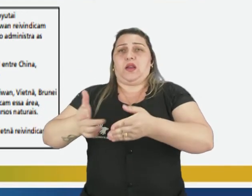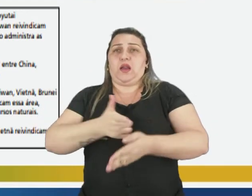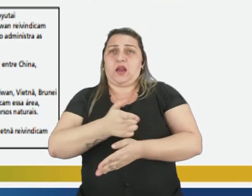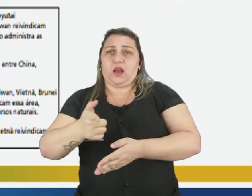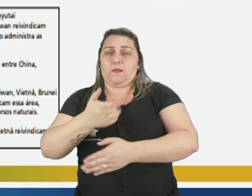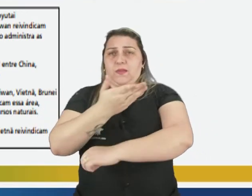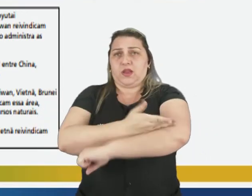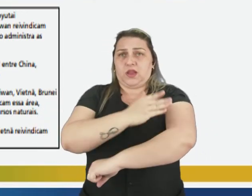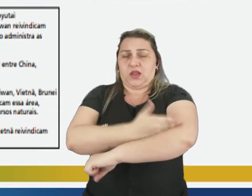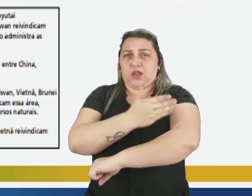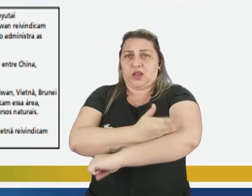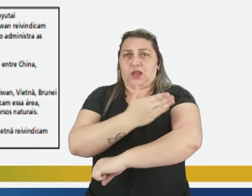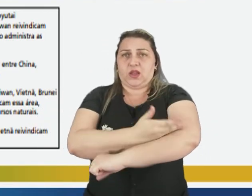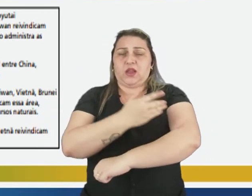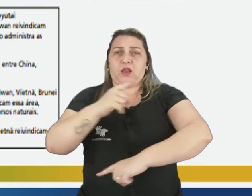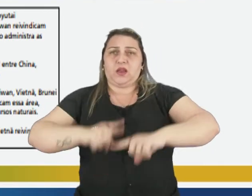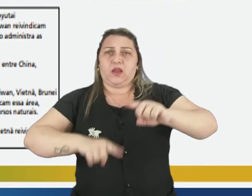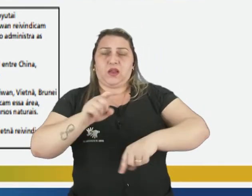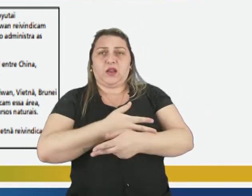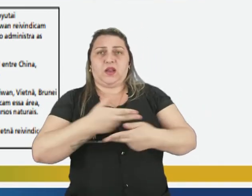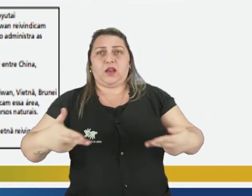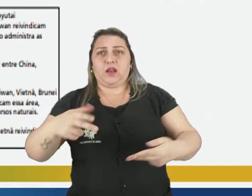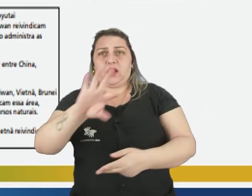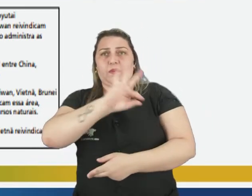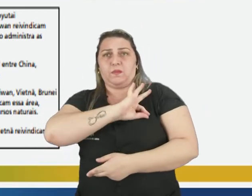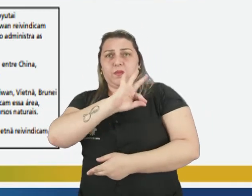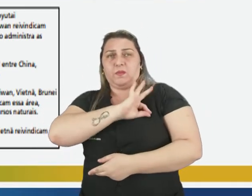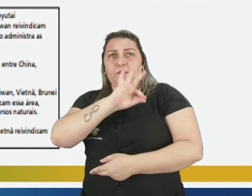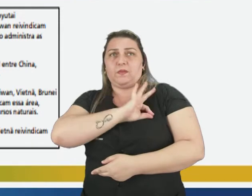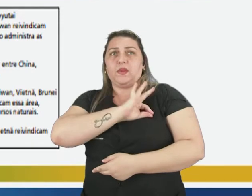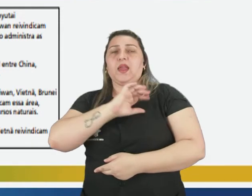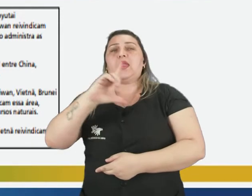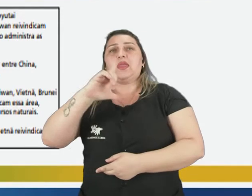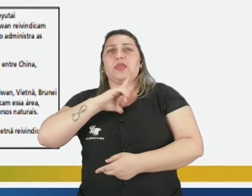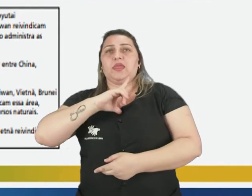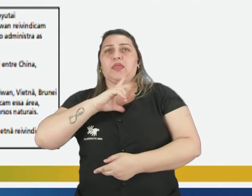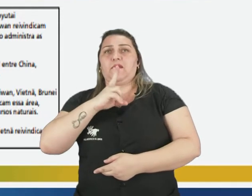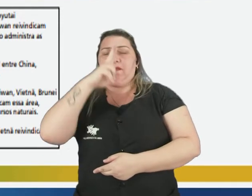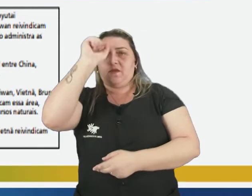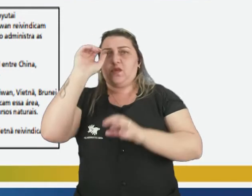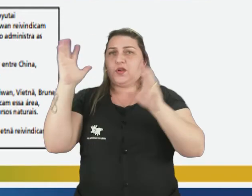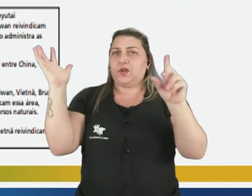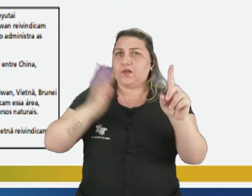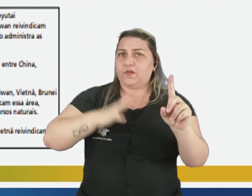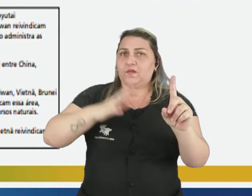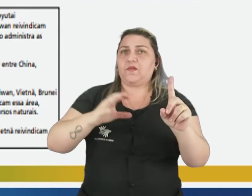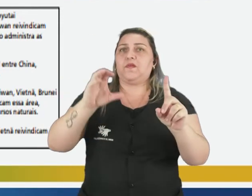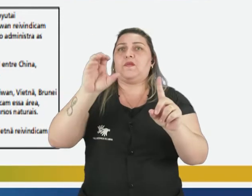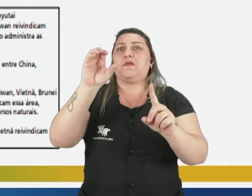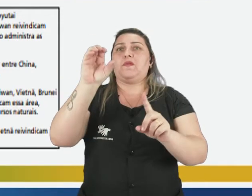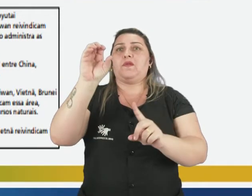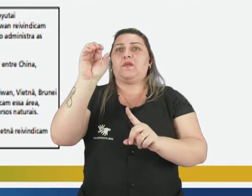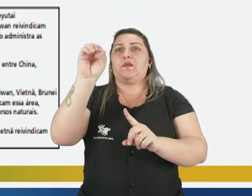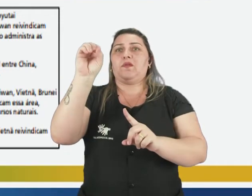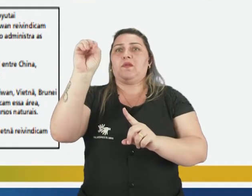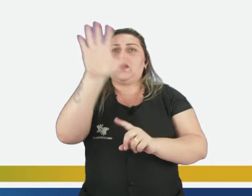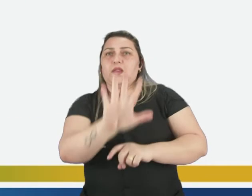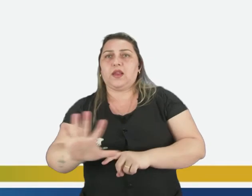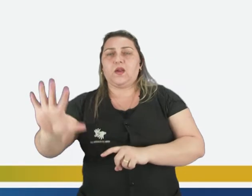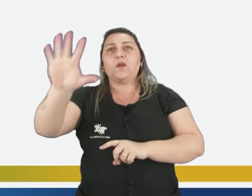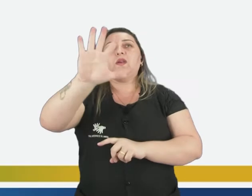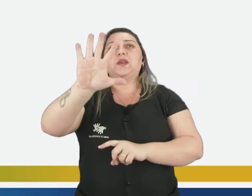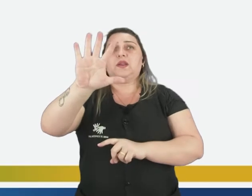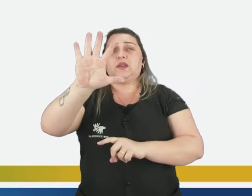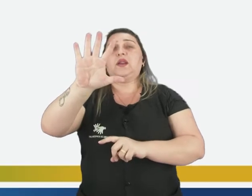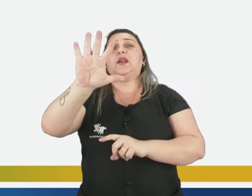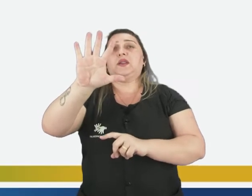faz treinamento de equipamentos militares e tem forte influência na Oceania, principalmente na Austrália e na